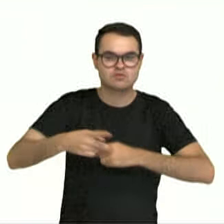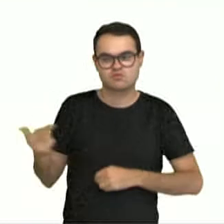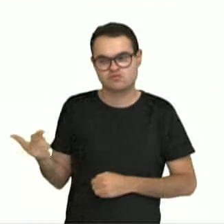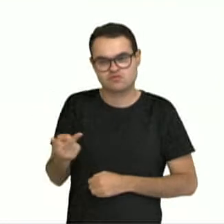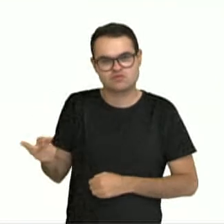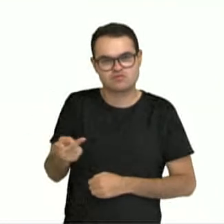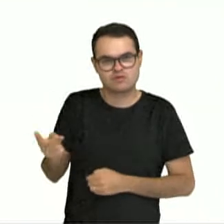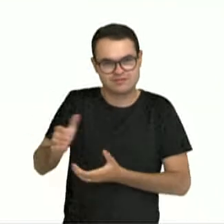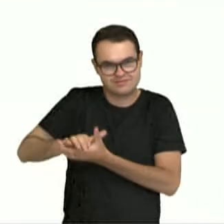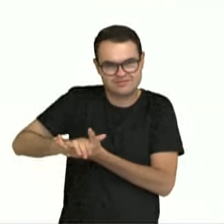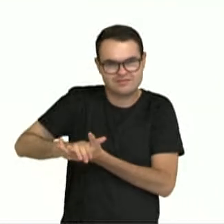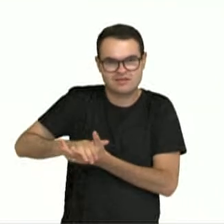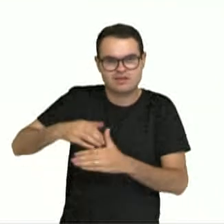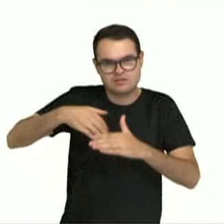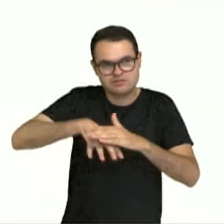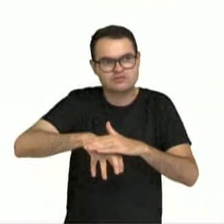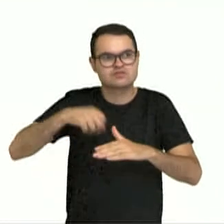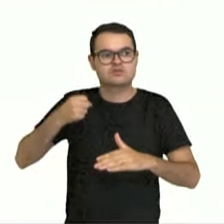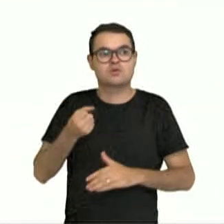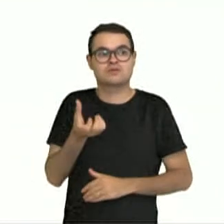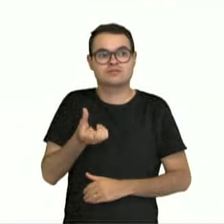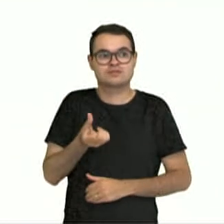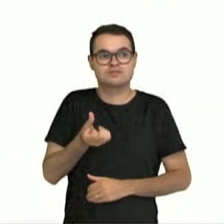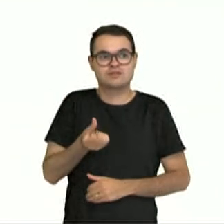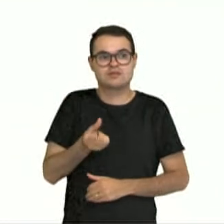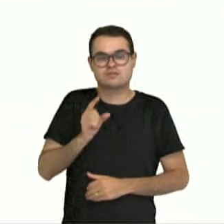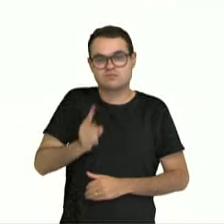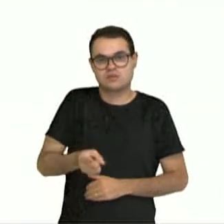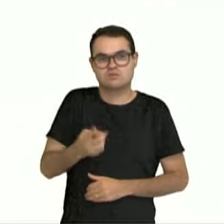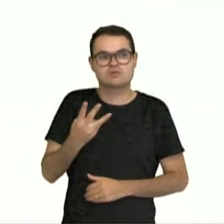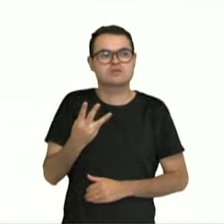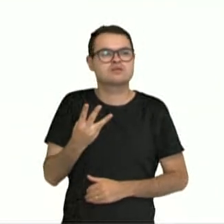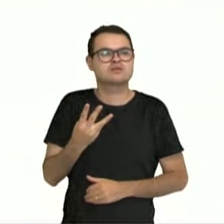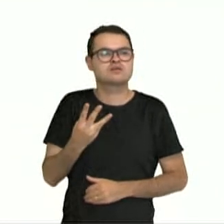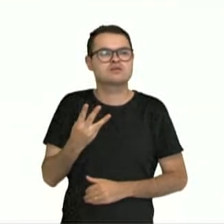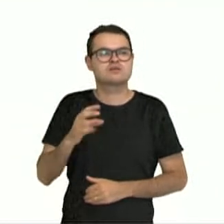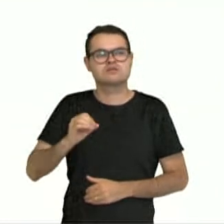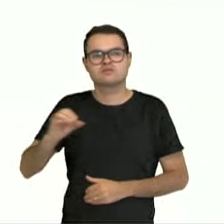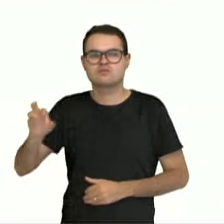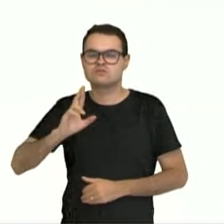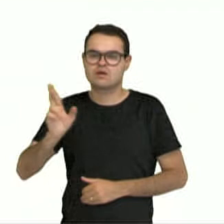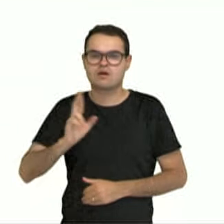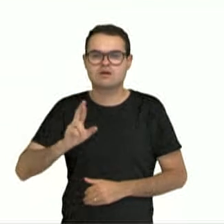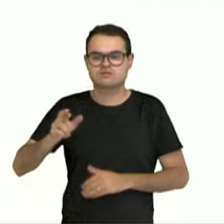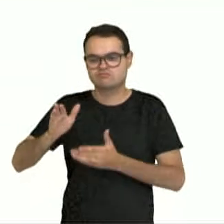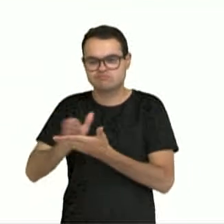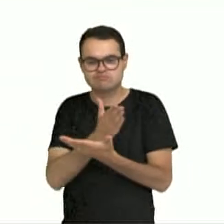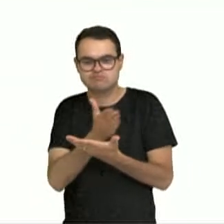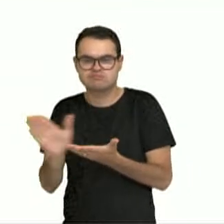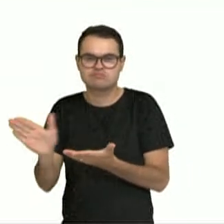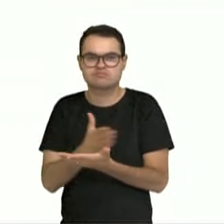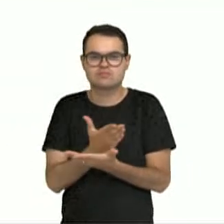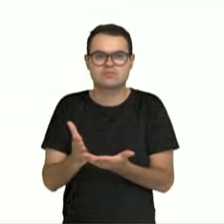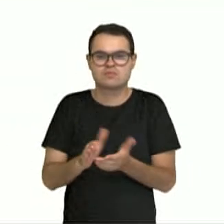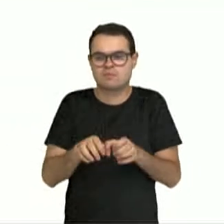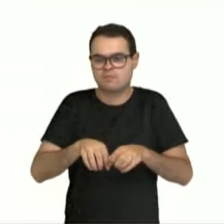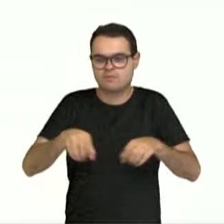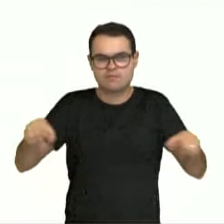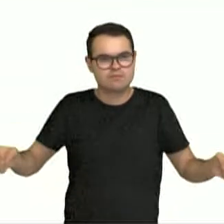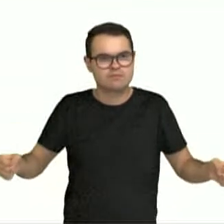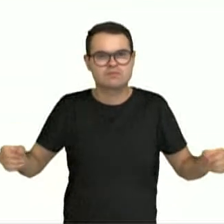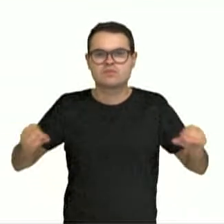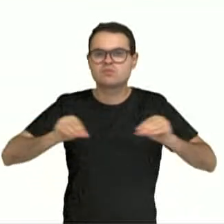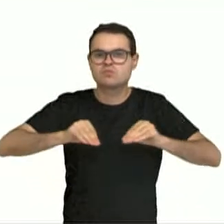R$6.300, que foi dividida proporcionalmente aos respectivos depósitos. Quanto coube cada um? Uma